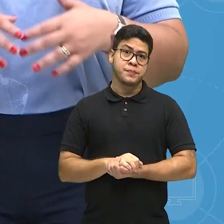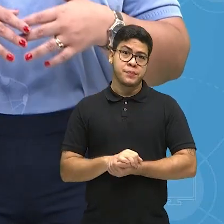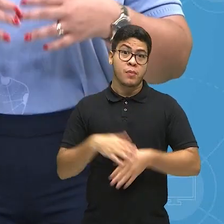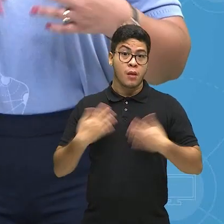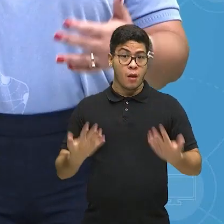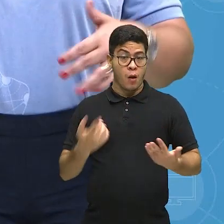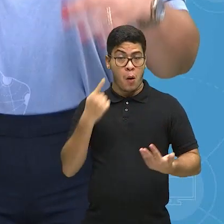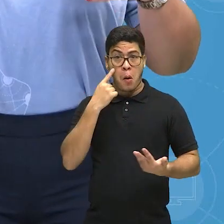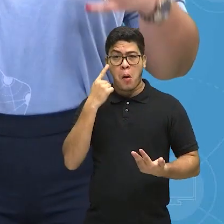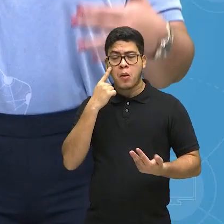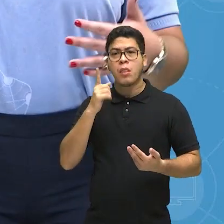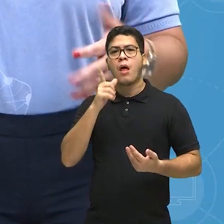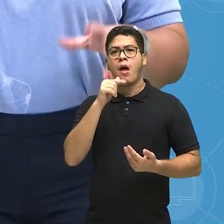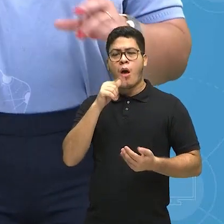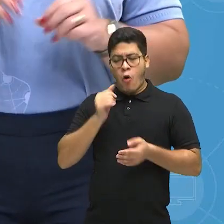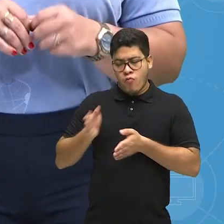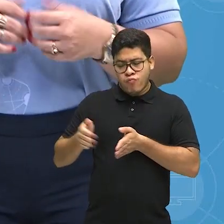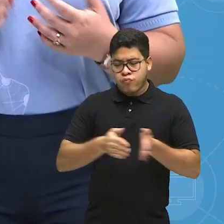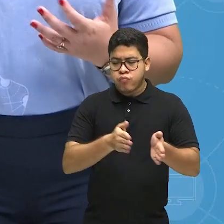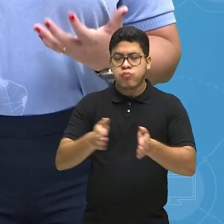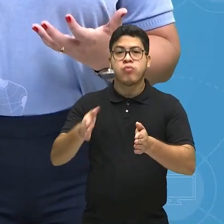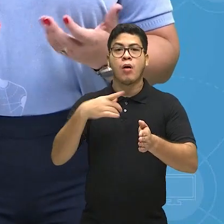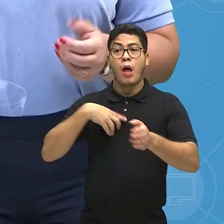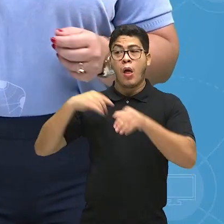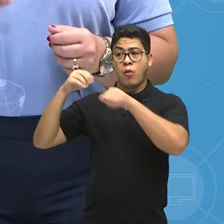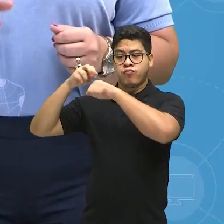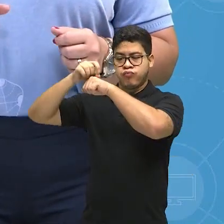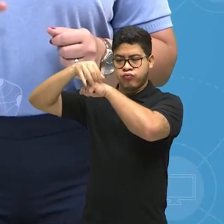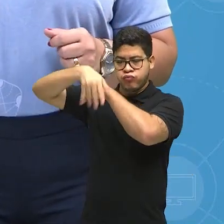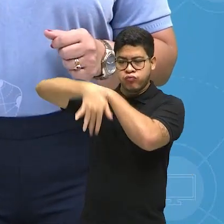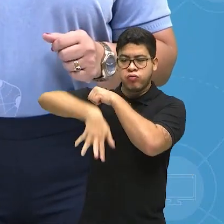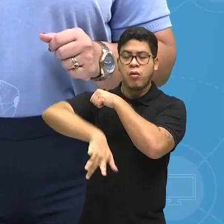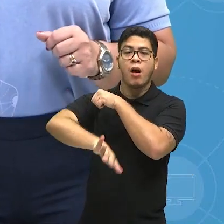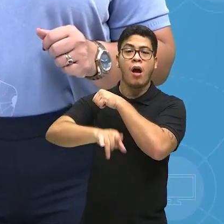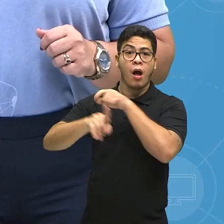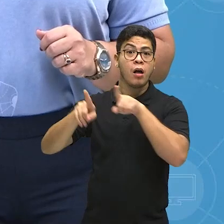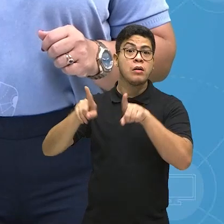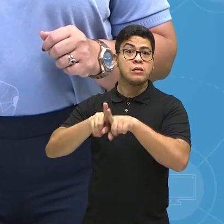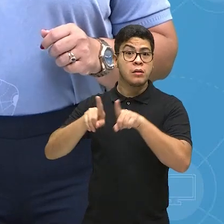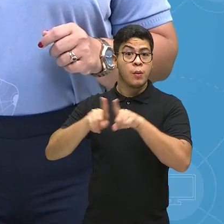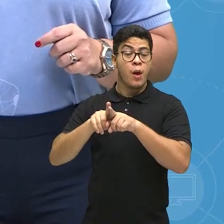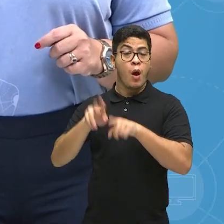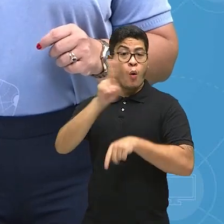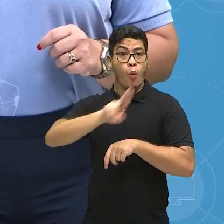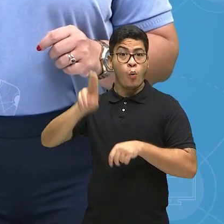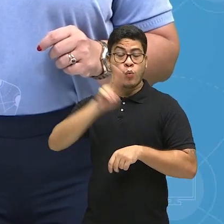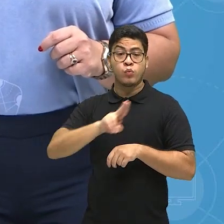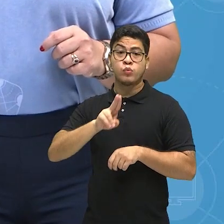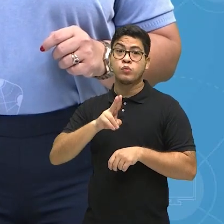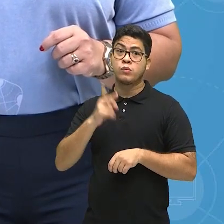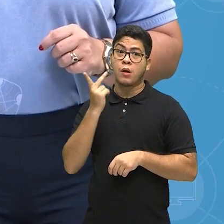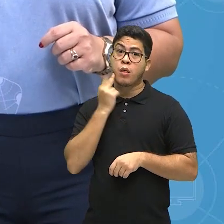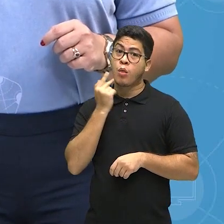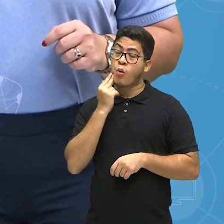rios, além dos lagos, das cachoeiras, também da utilização consciente na nossa casa. Vamos lá para outra dica?